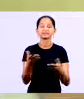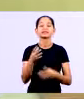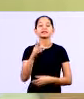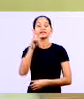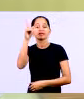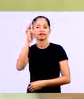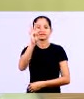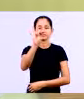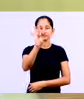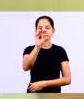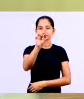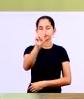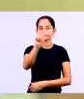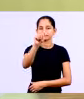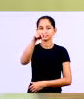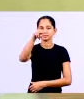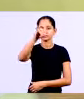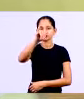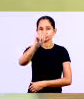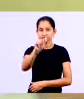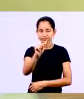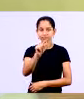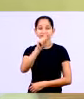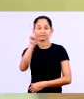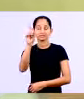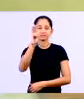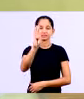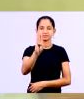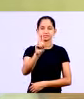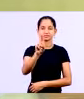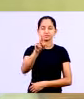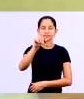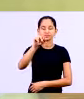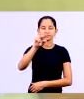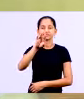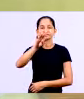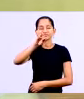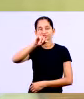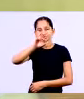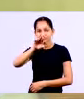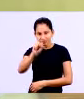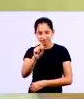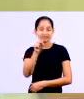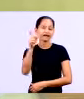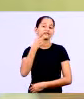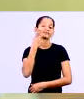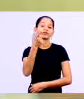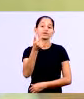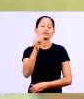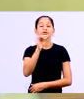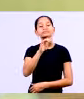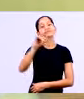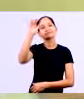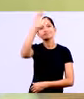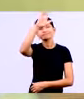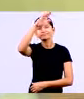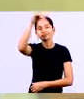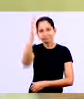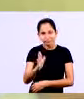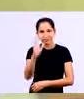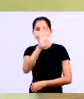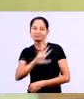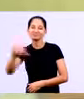lá de Buritis, né, que ela acabou comentando aqui conosco, né, que o regionalismo, ele também é